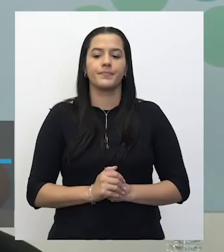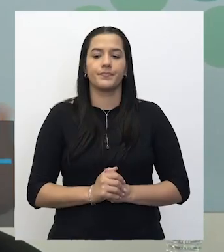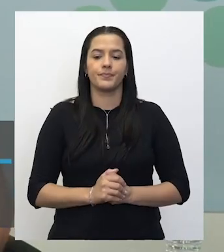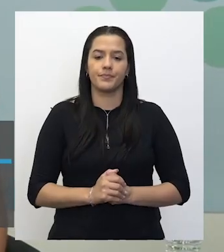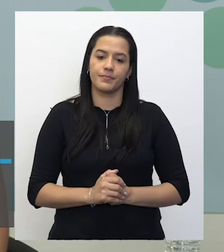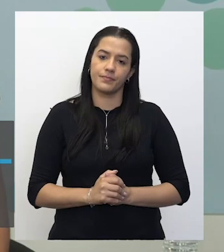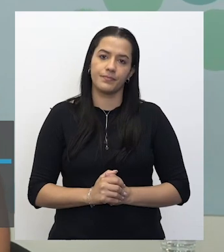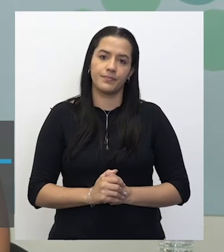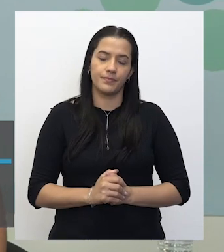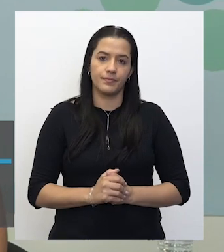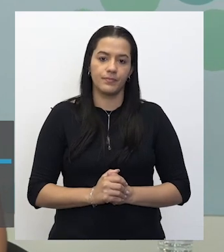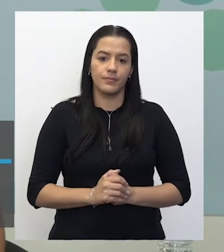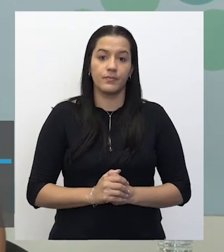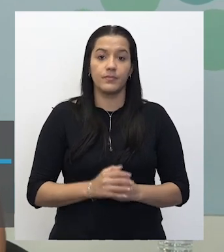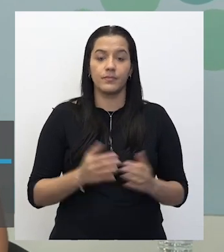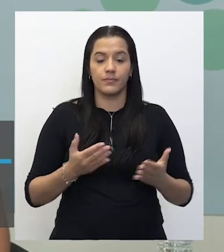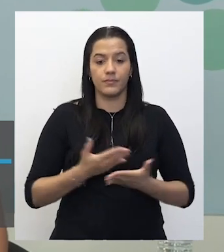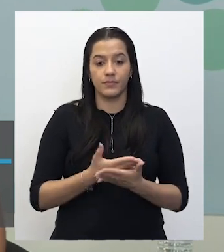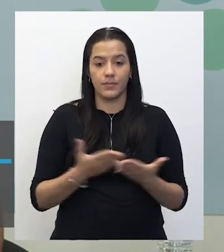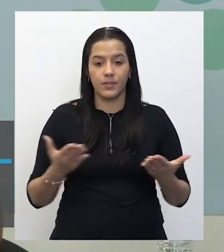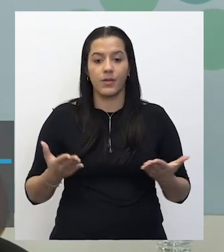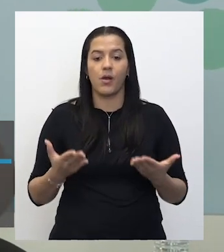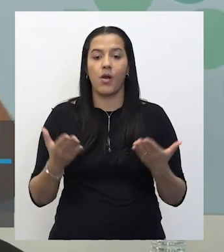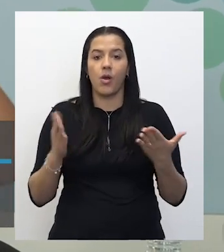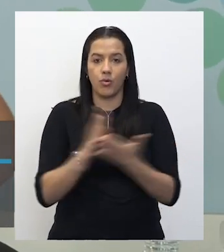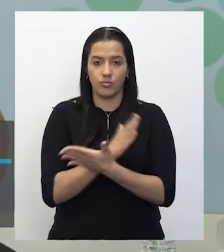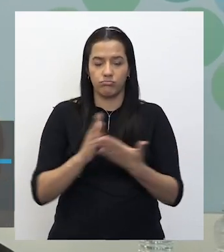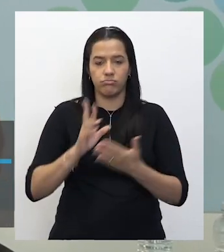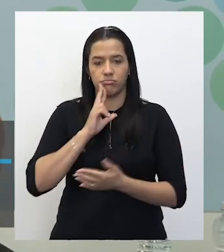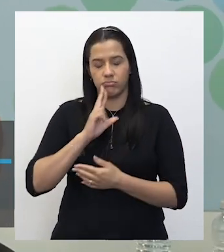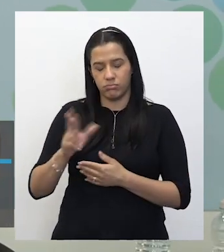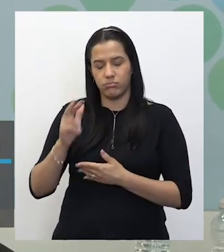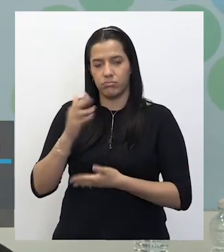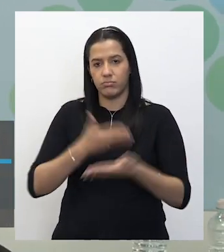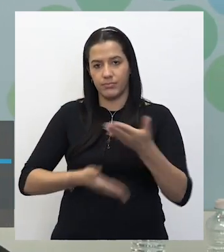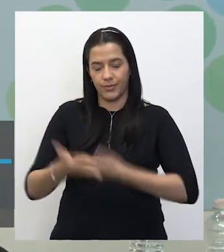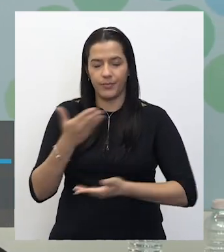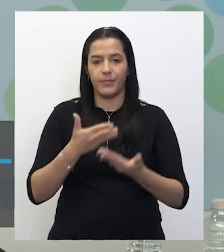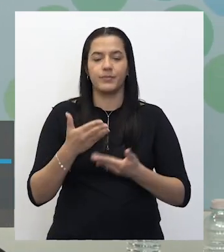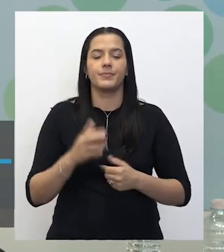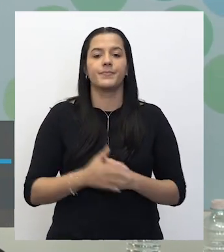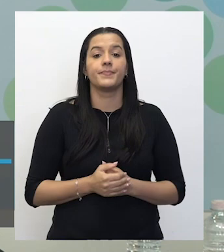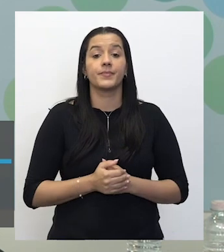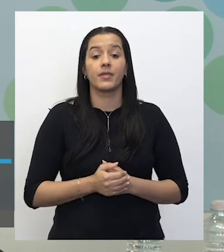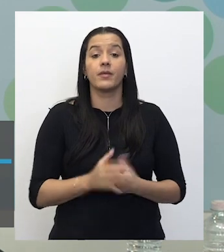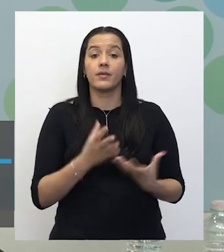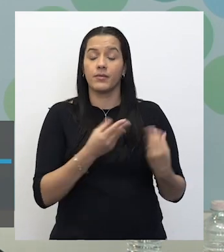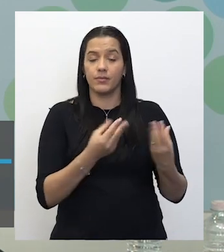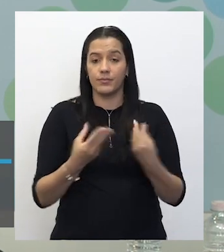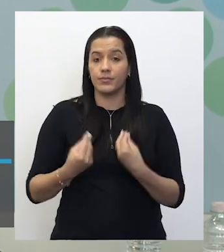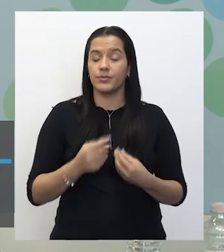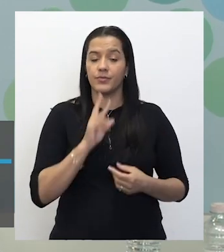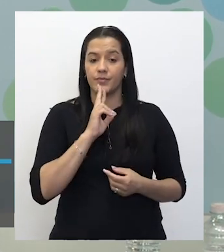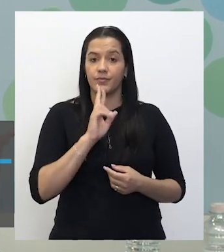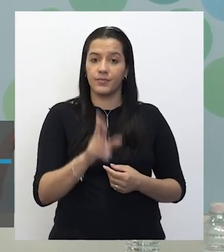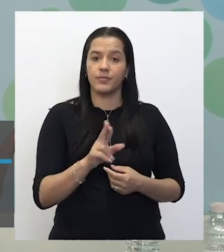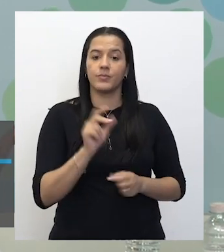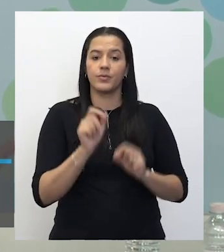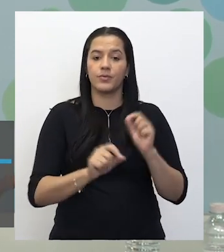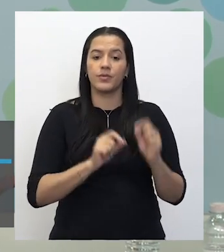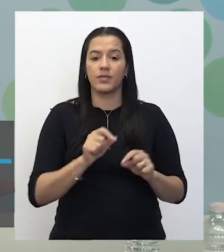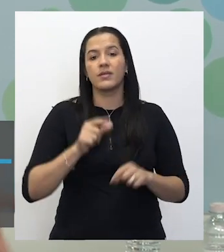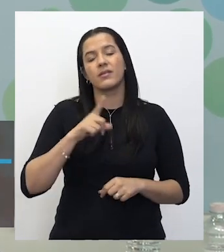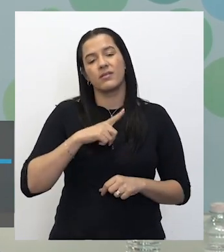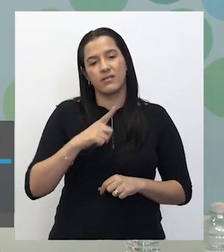Olha, Luanda, eu vou compartilhar algumas respostas, né? Várias pessoas dizendo que tem dificuldade de